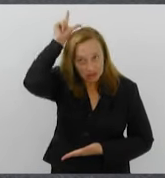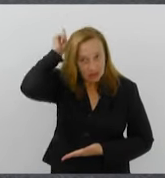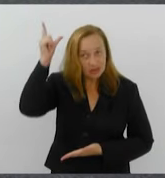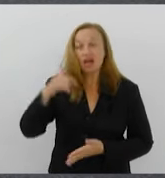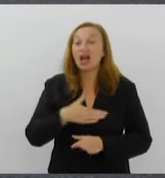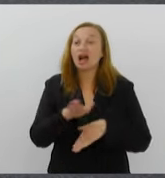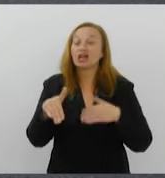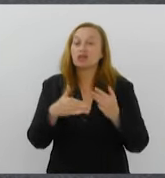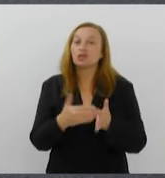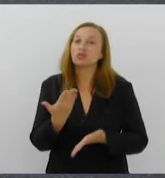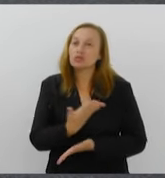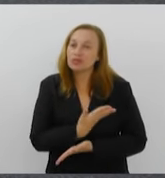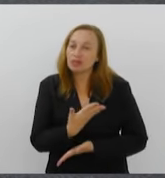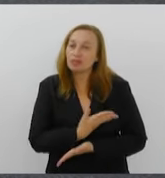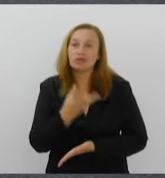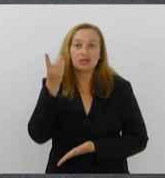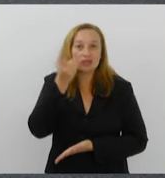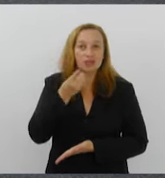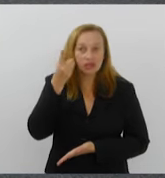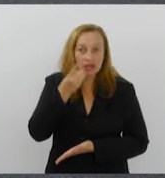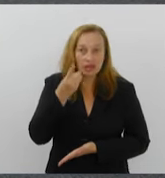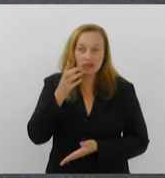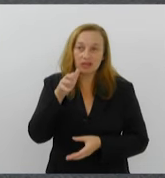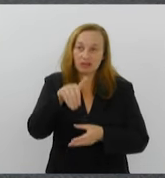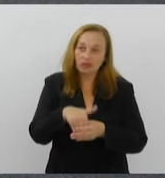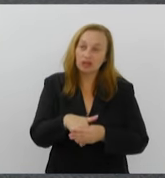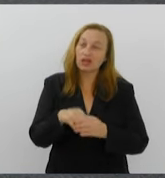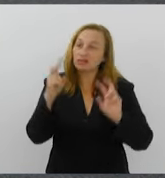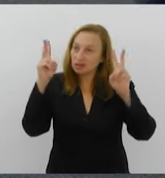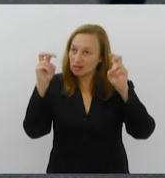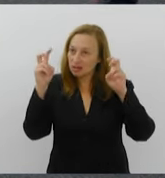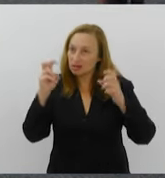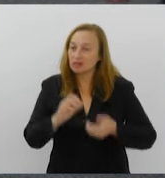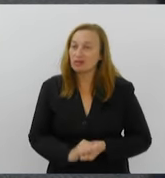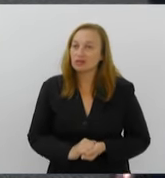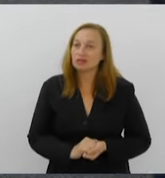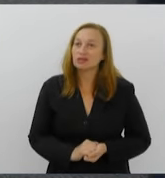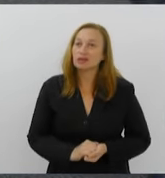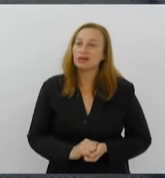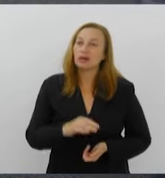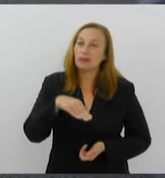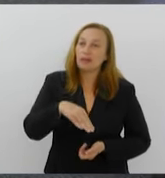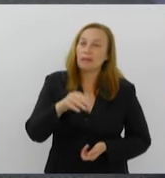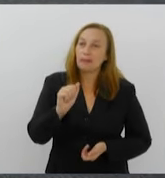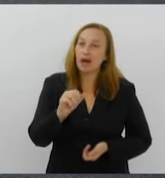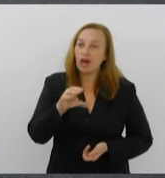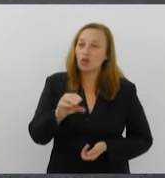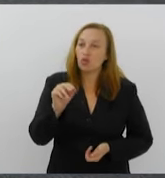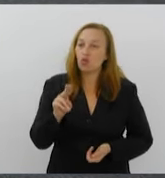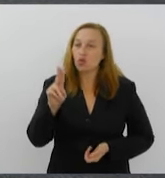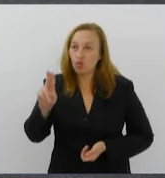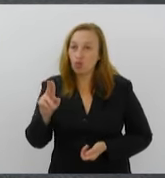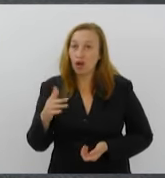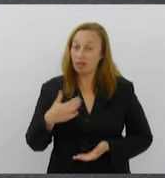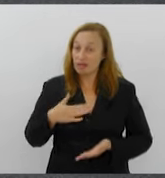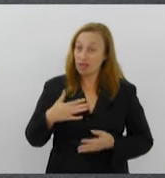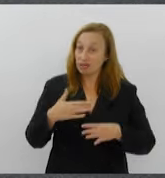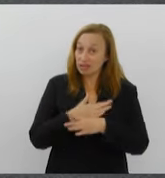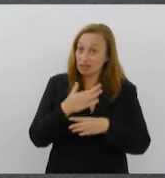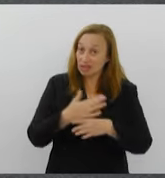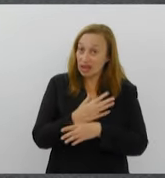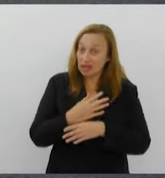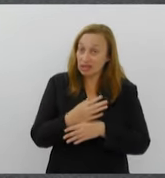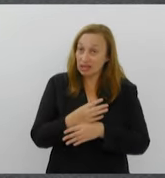a todos os colegas deputados que votaram essa matéria. Macuco, que é minha cidade, é o menor município do estado, mas é a